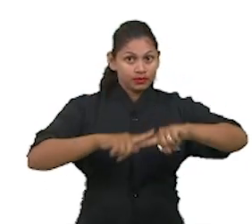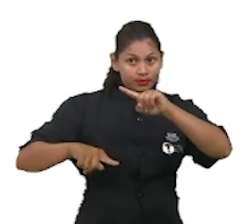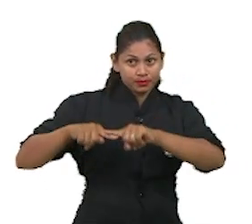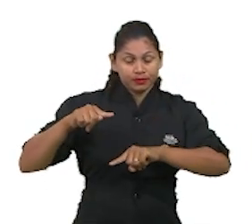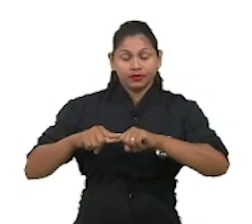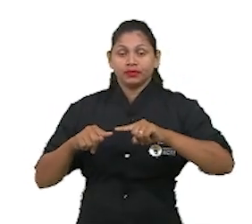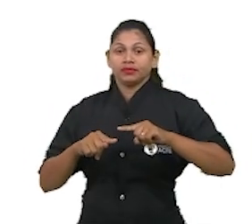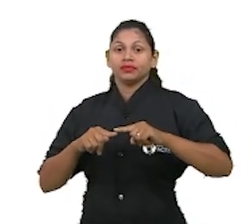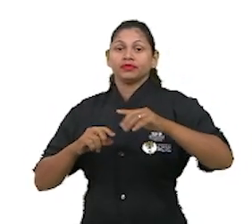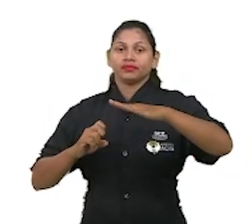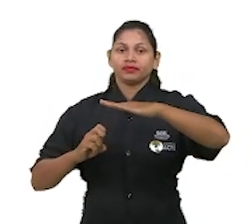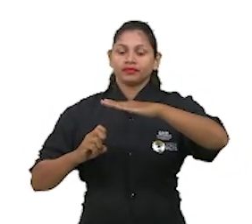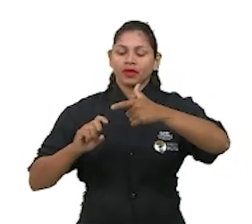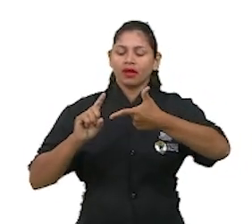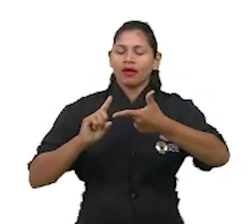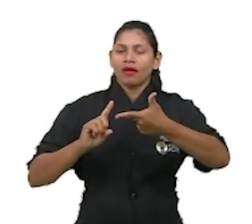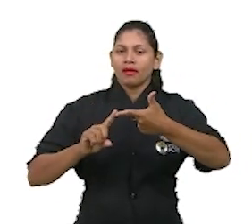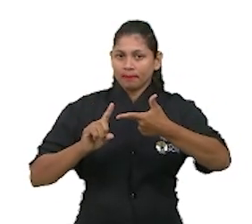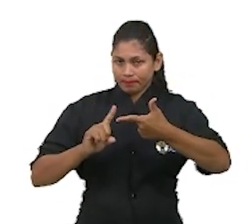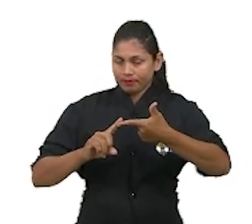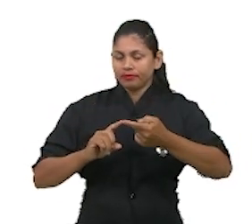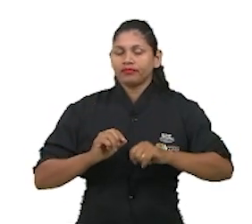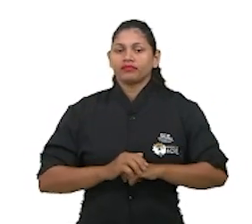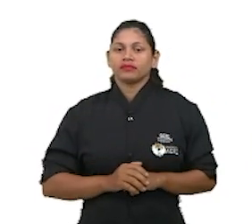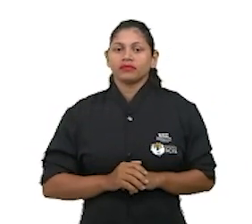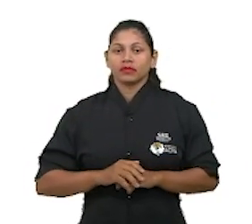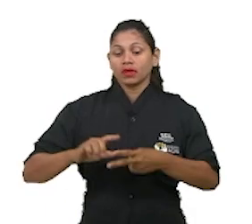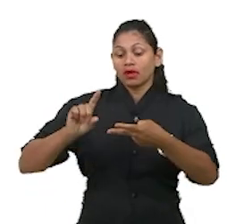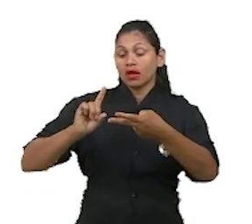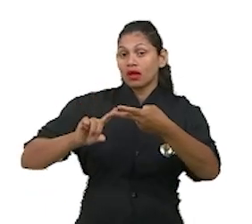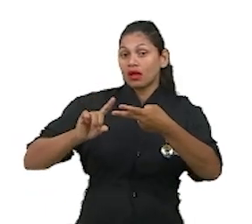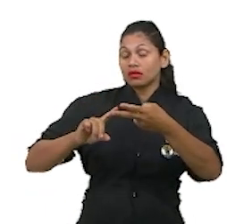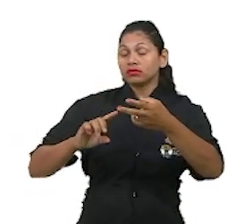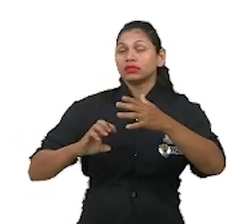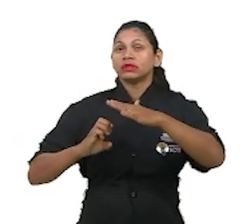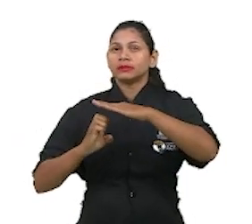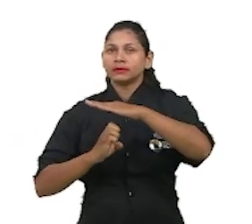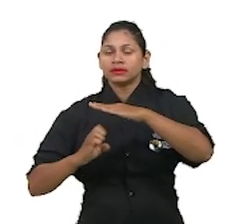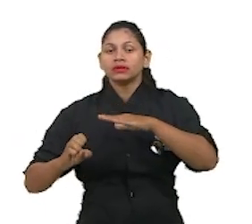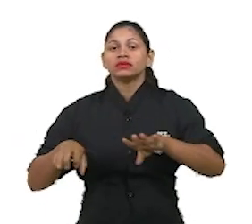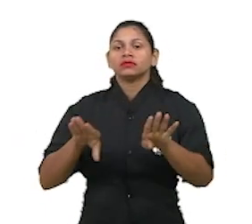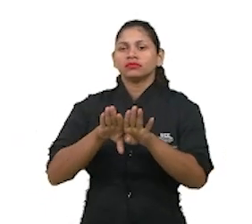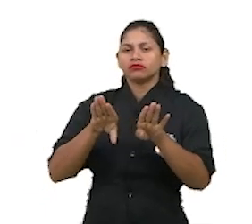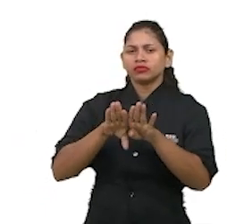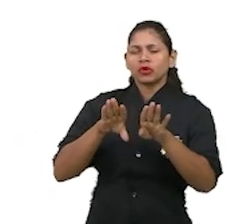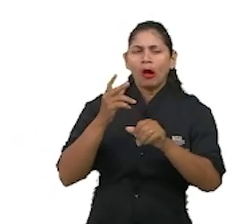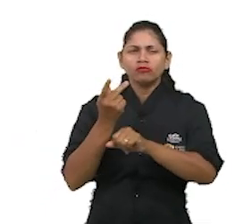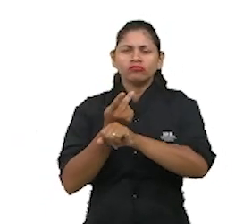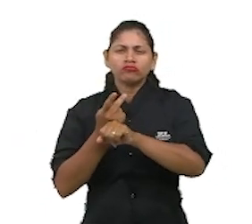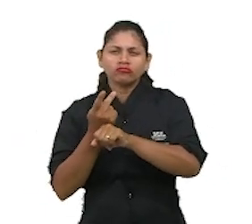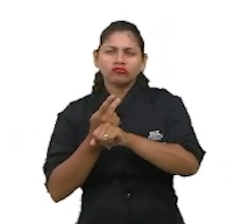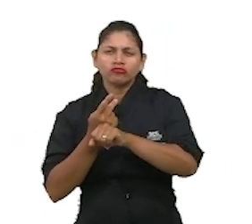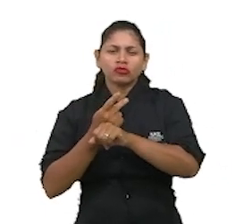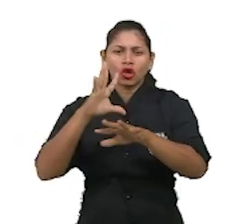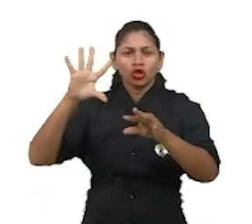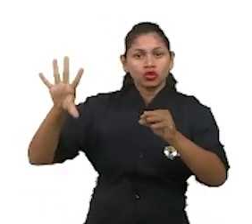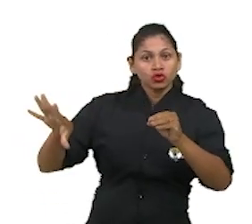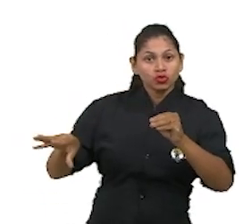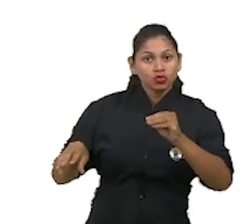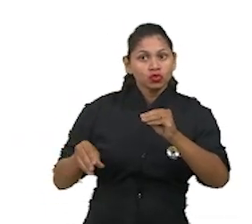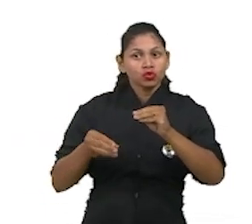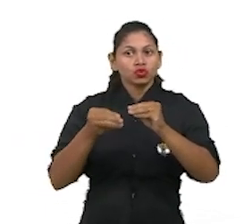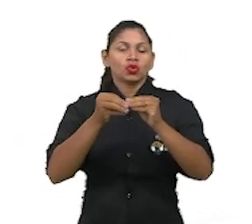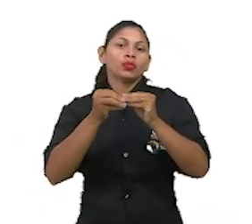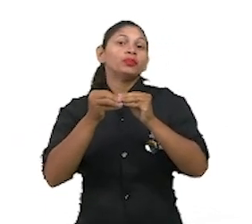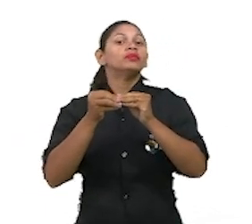também, quando buscam aí atender uma demanda que existe no exterior, mas que não existe internamente